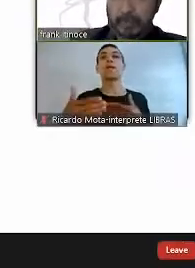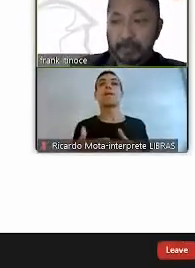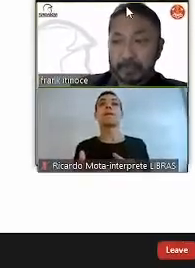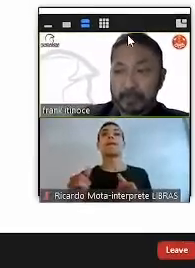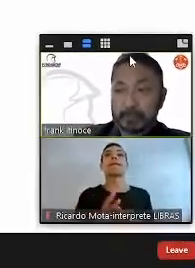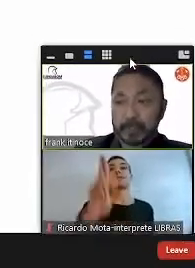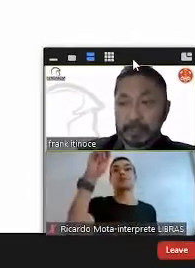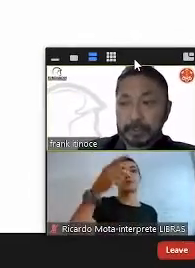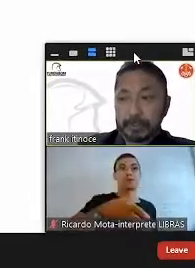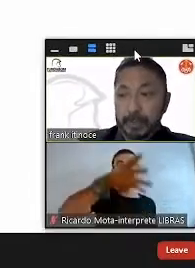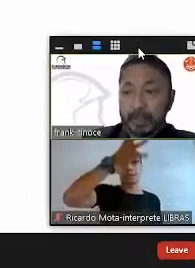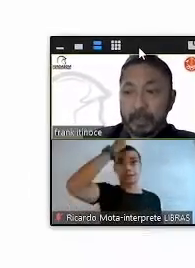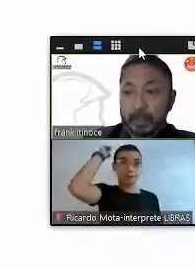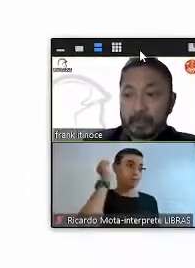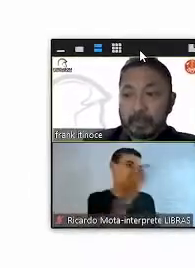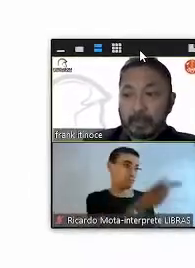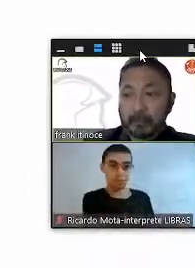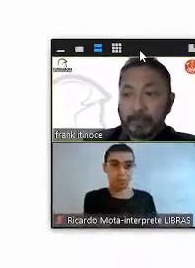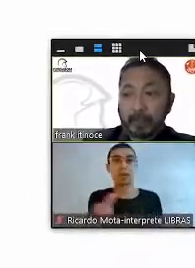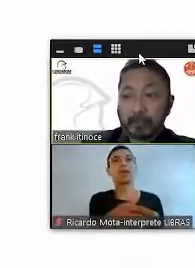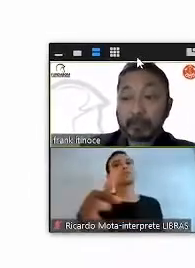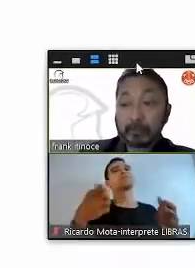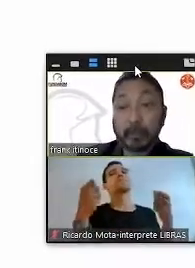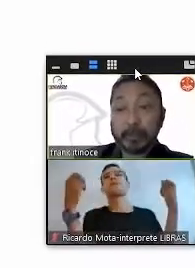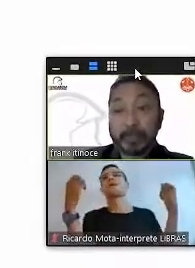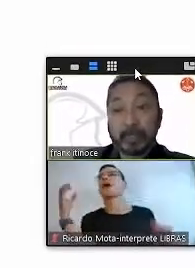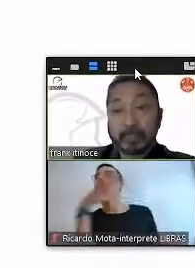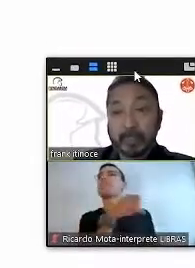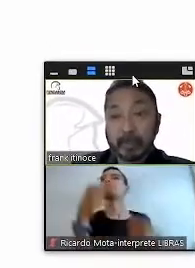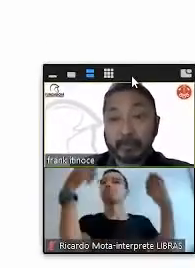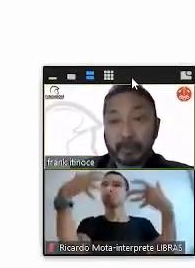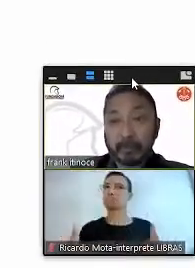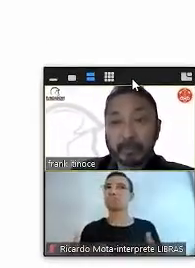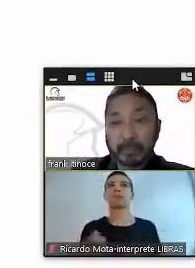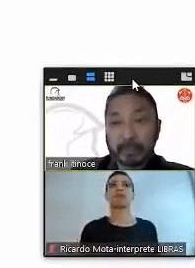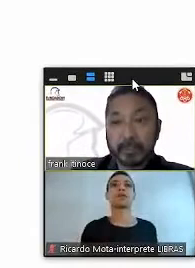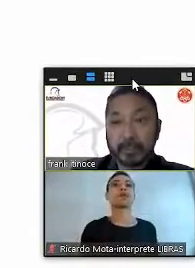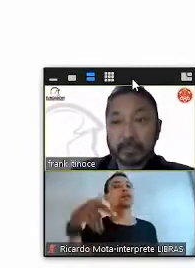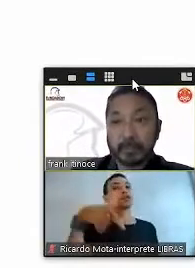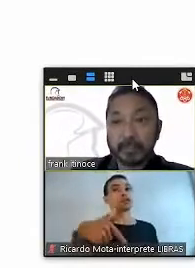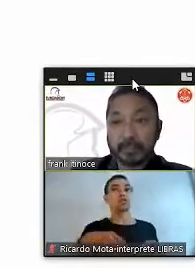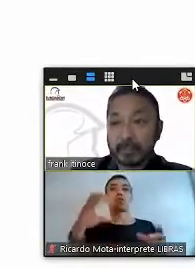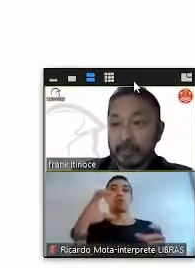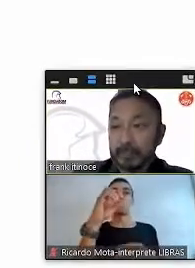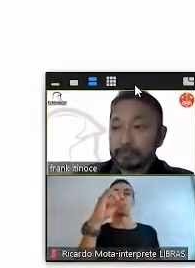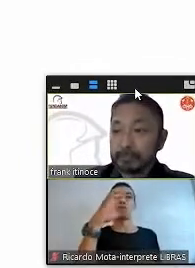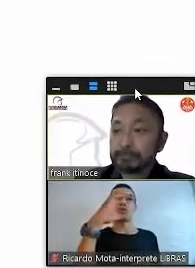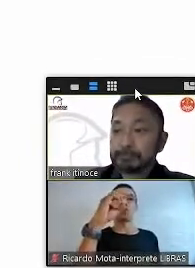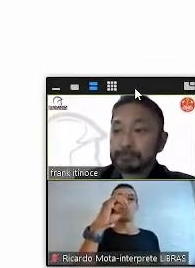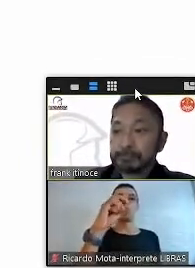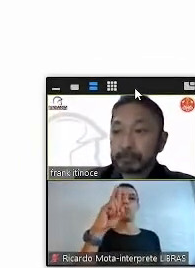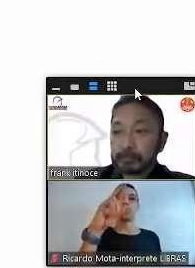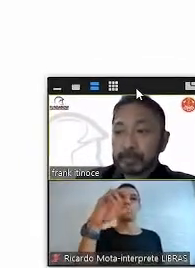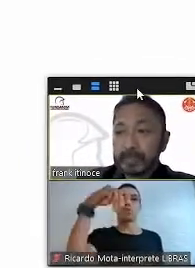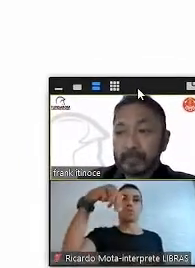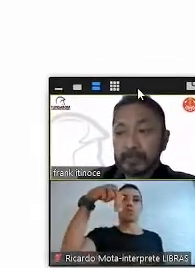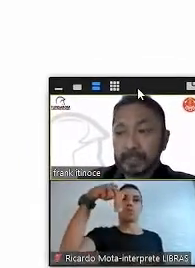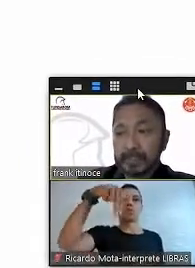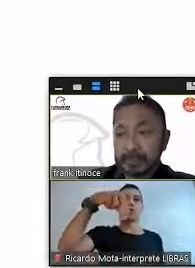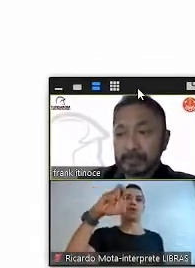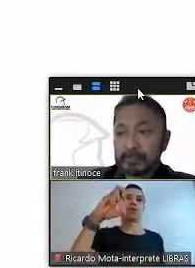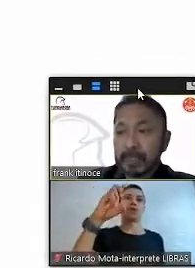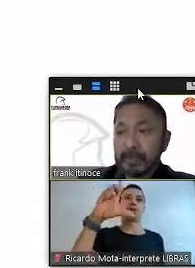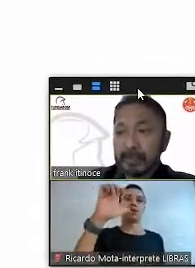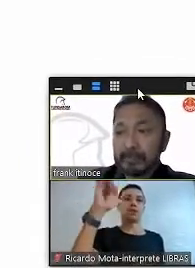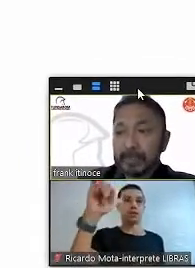Então, vou falar rapidamente sobre a gente, né? Então, eu sou um coronel da reserva, ou seja, eu já aposentei faz